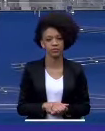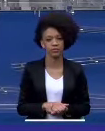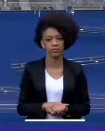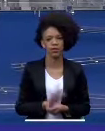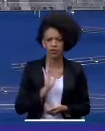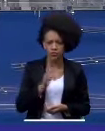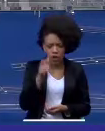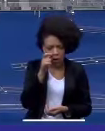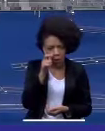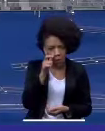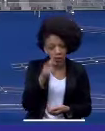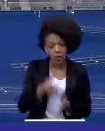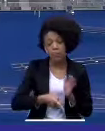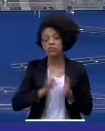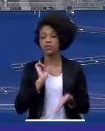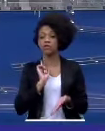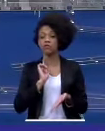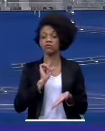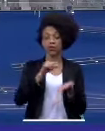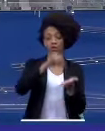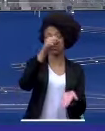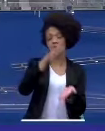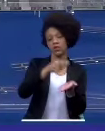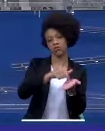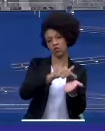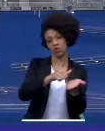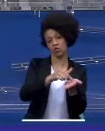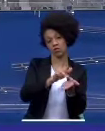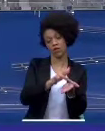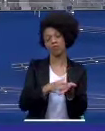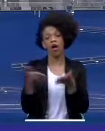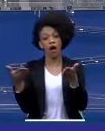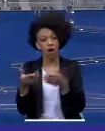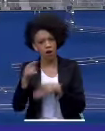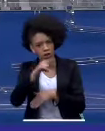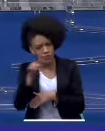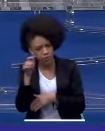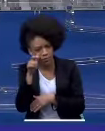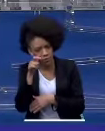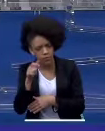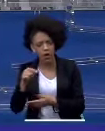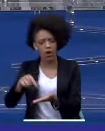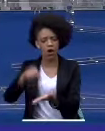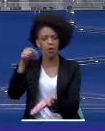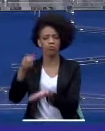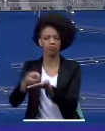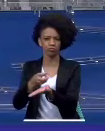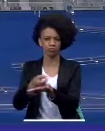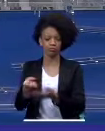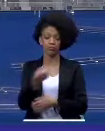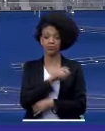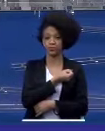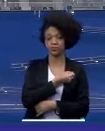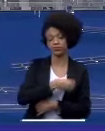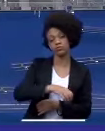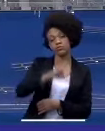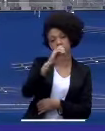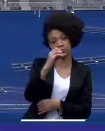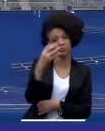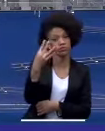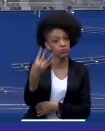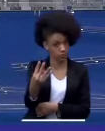já acompanhamos o sorteio da lotofácil agora você conferir do sorteio da quina mais uma bola na tela marrom 04